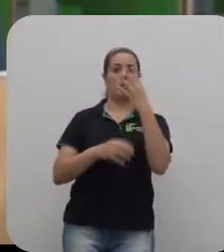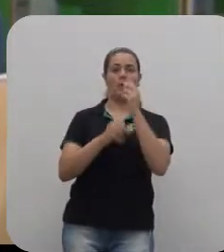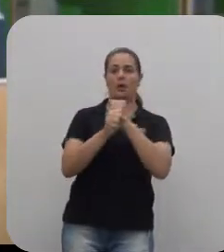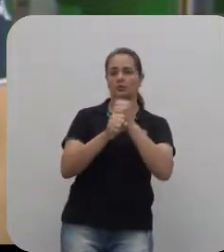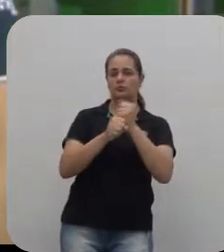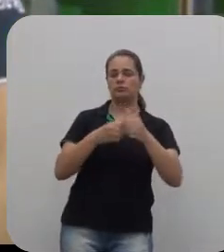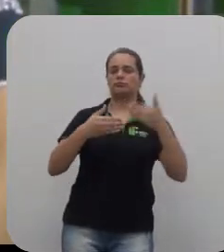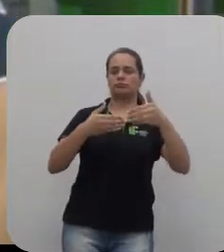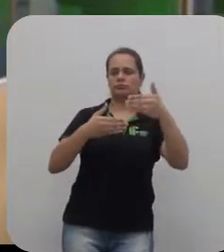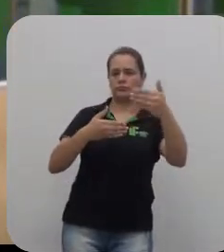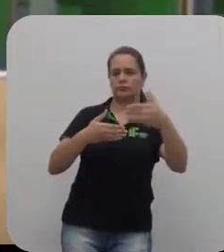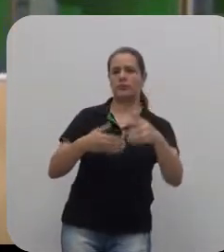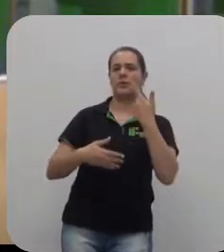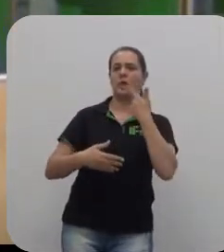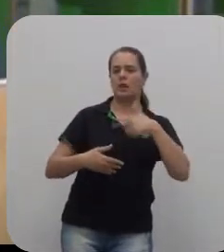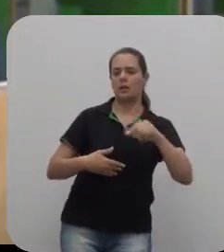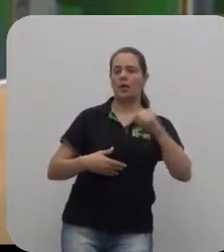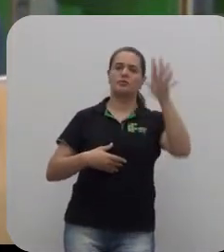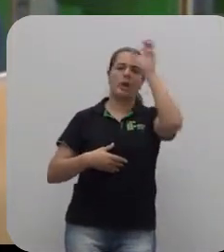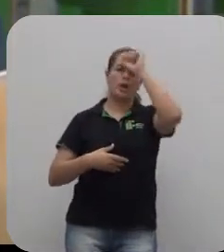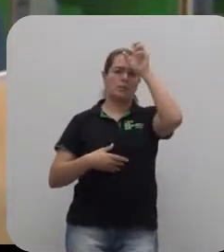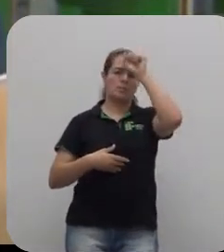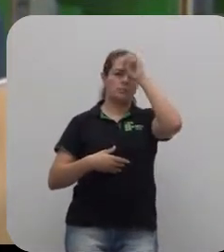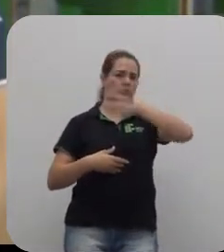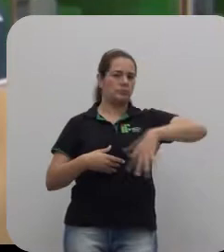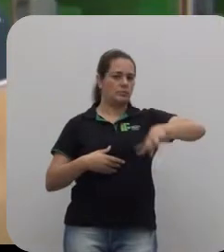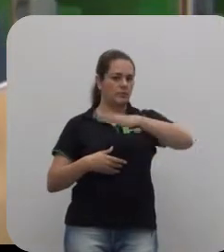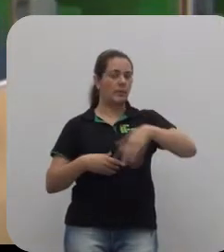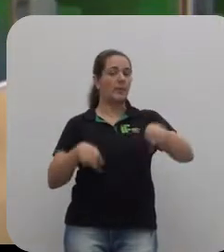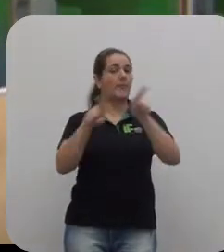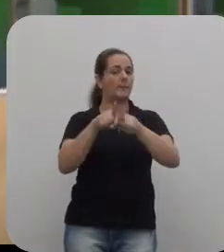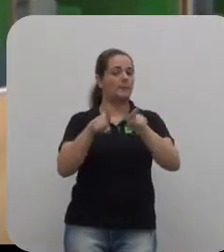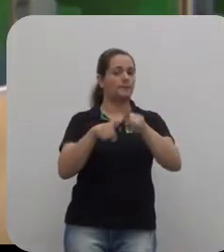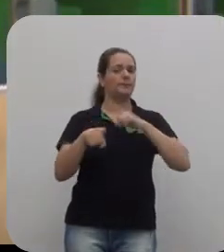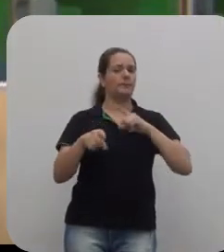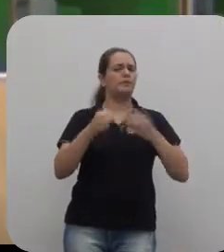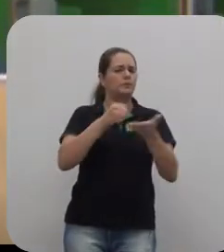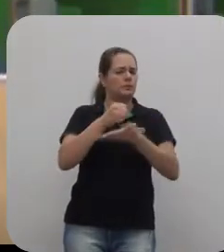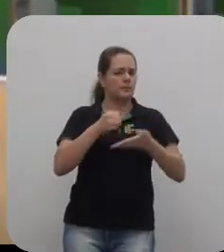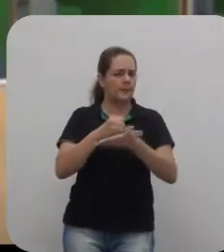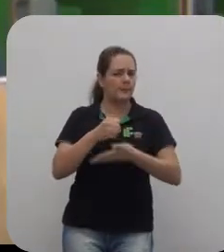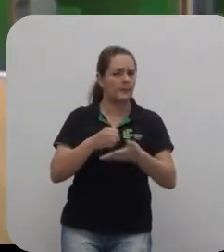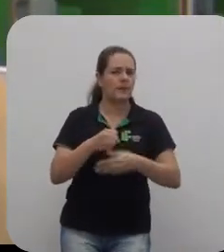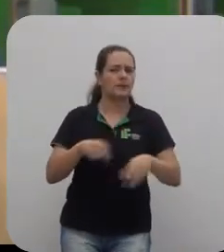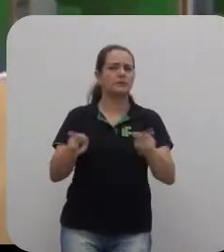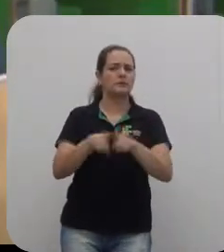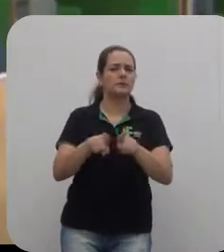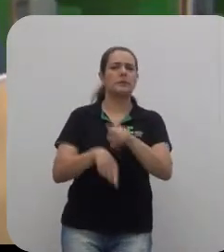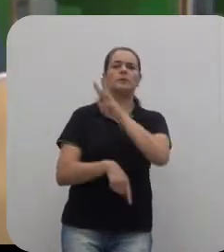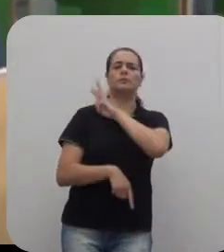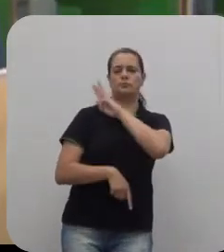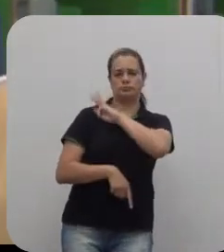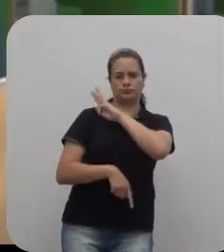dos 4 anos, além das linguagens e tecnologias que os alunos aprendem, eles ainda estudam, tem todo o embasamento